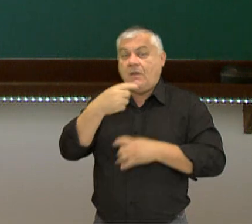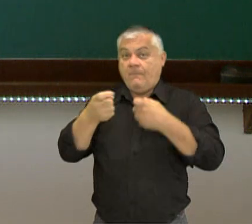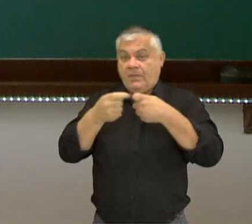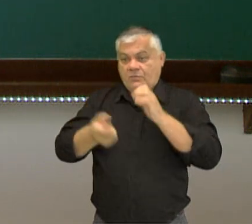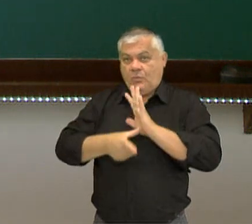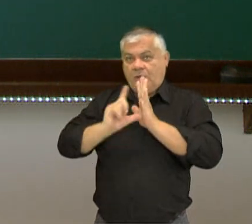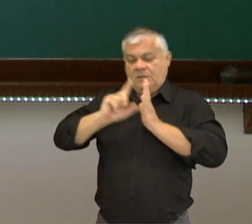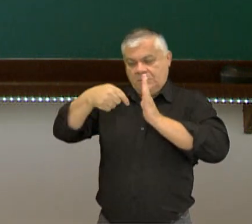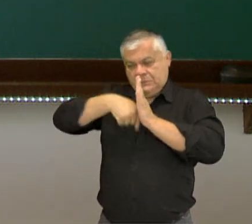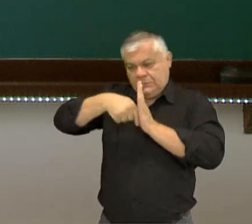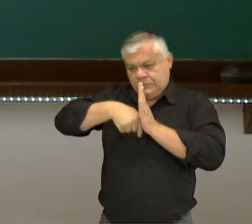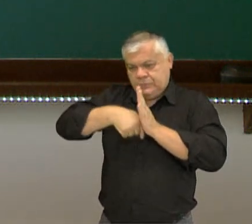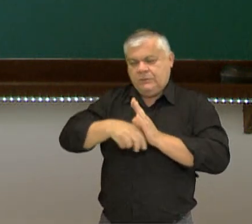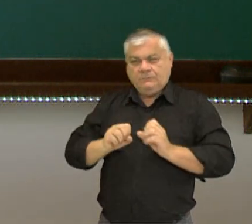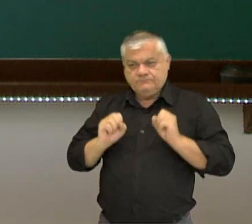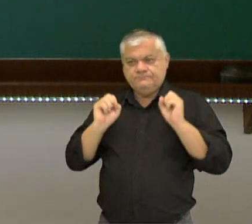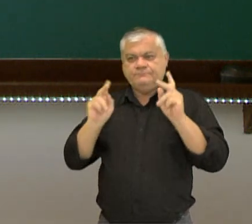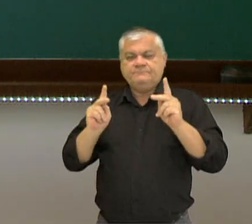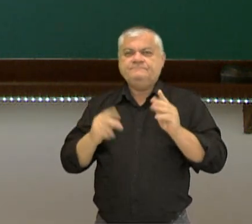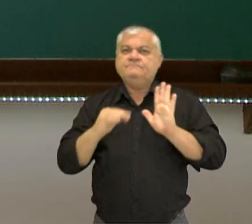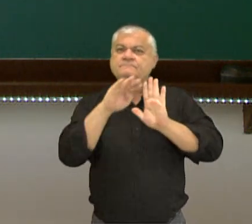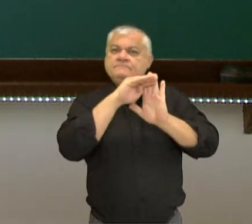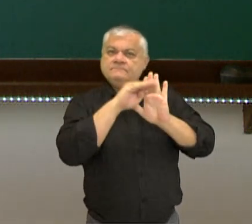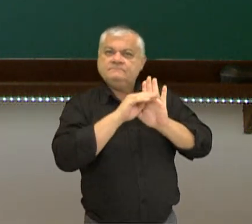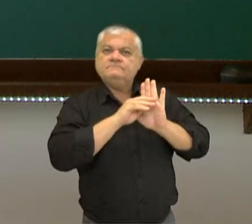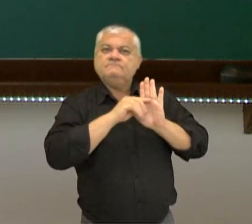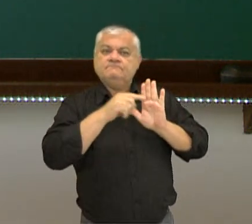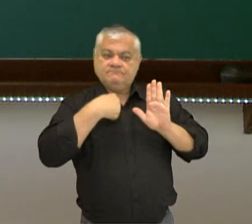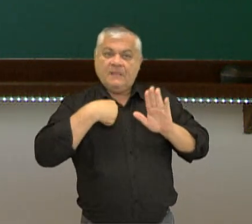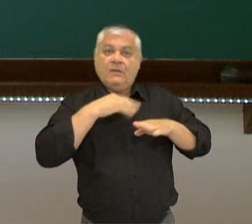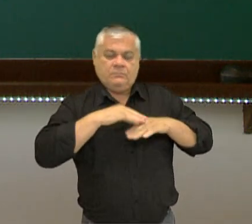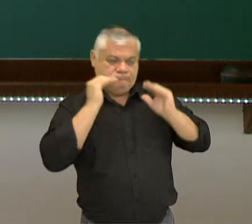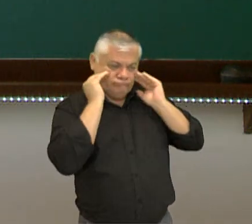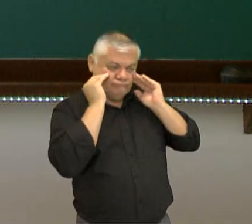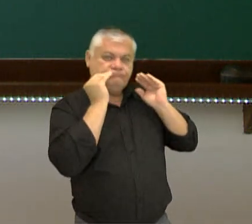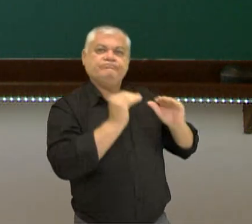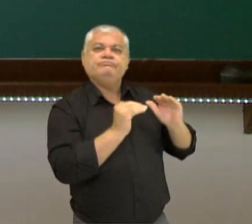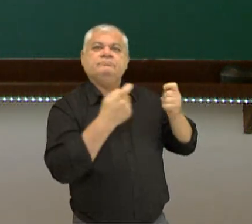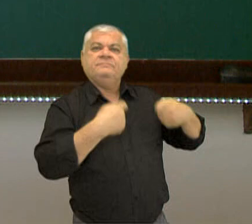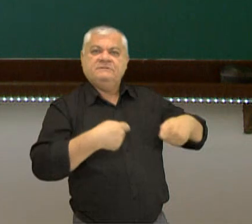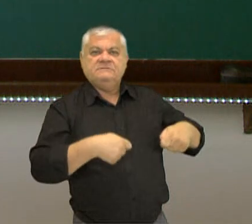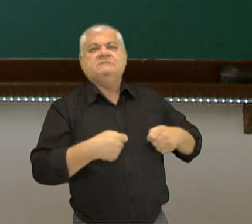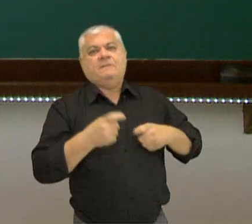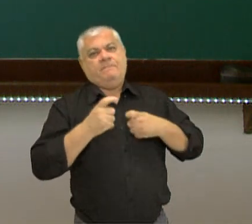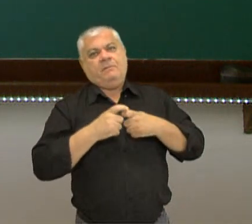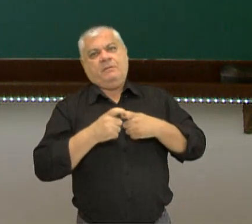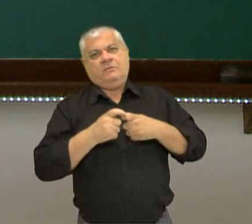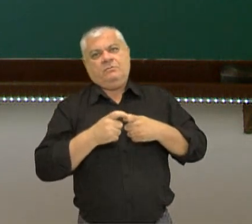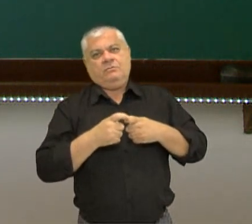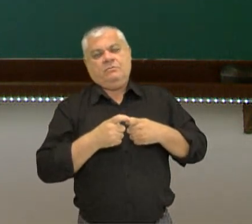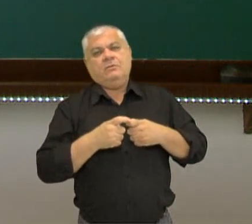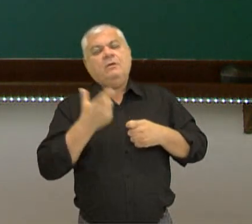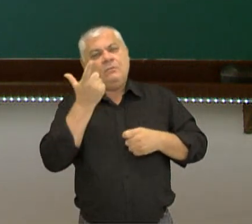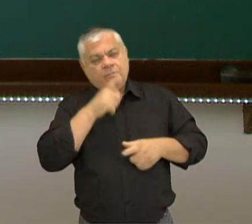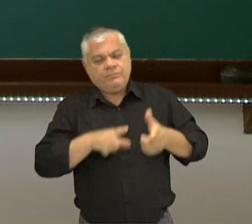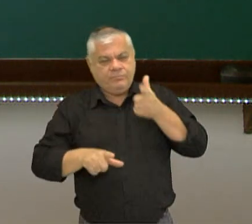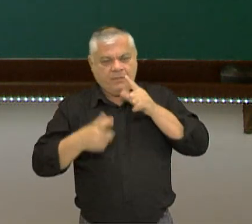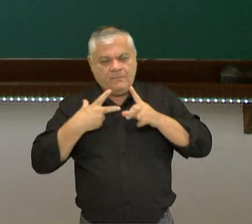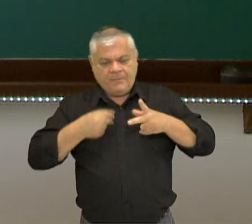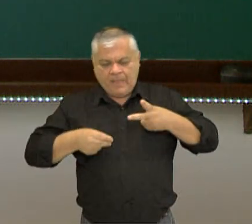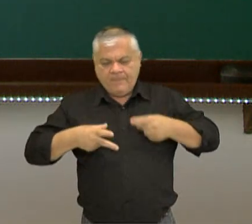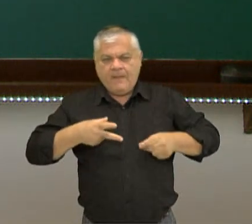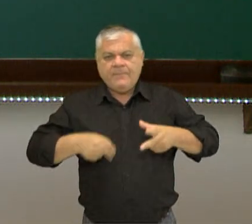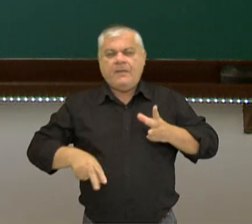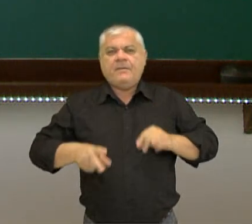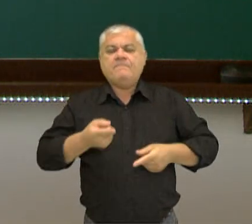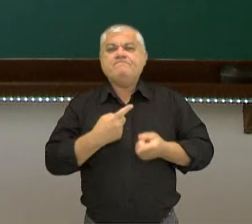precoce e a pessoa acatar as orientações desse médico e aí consegue, né, se